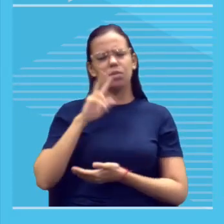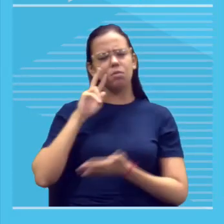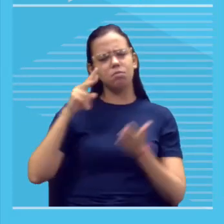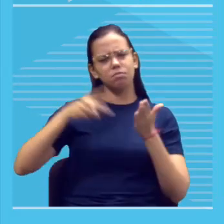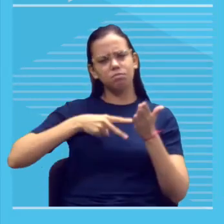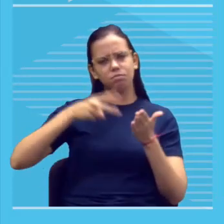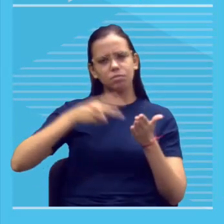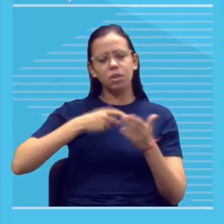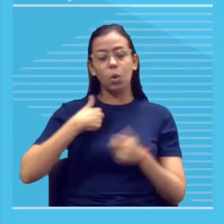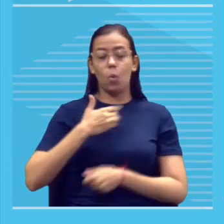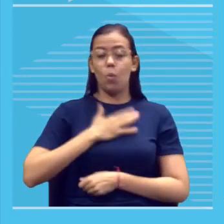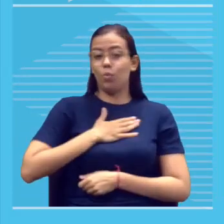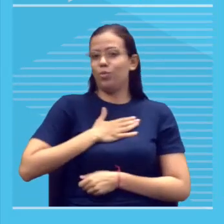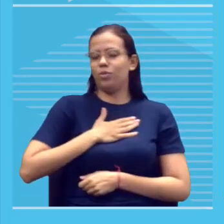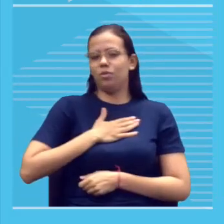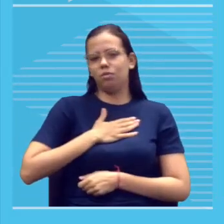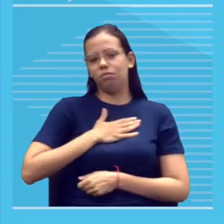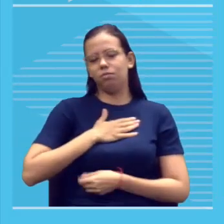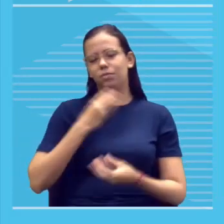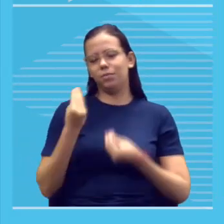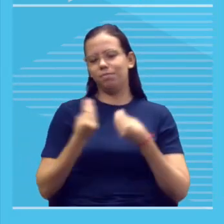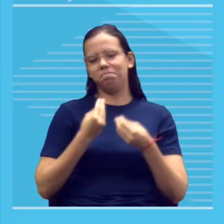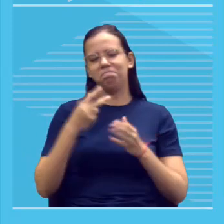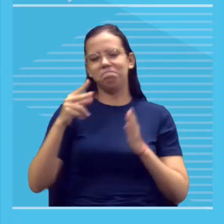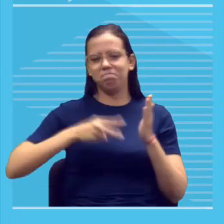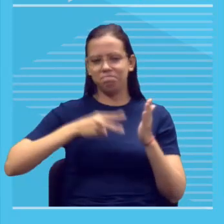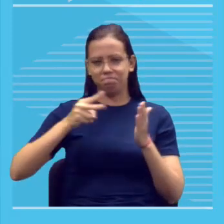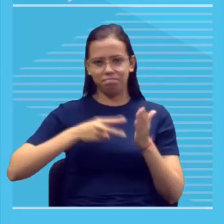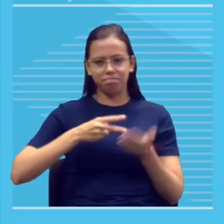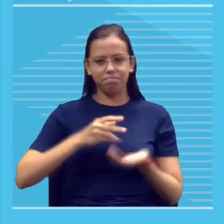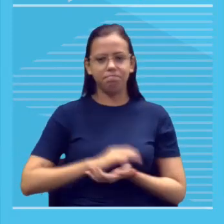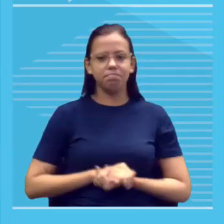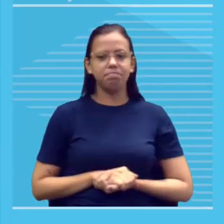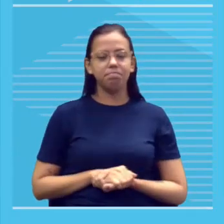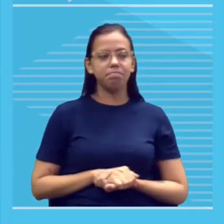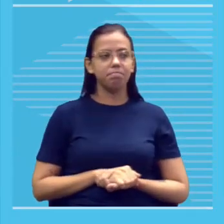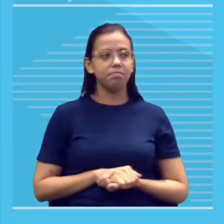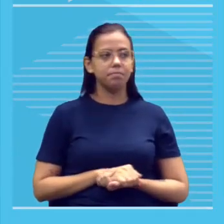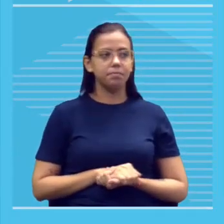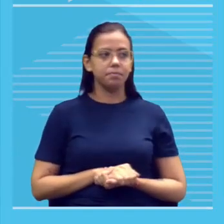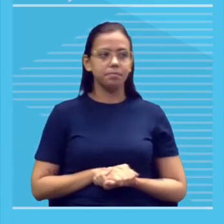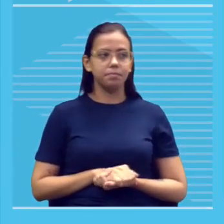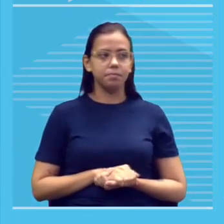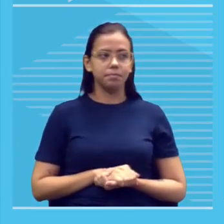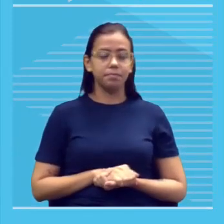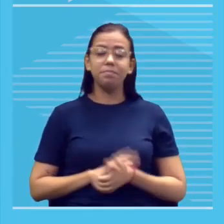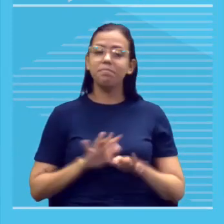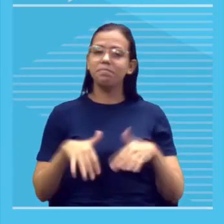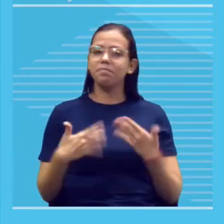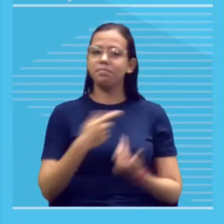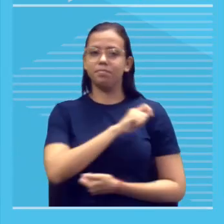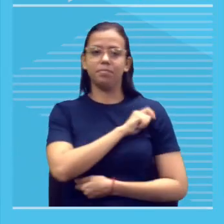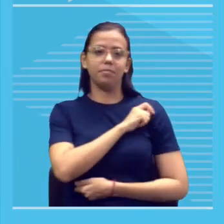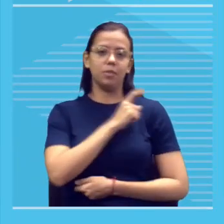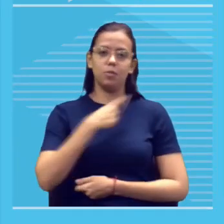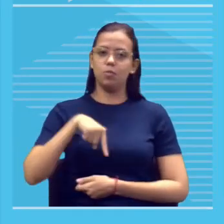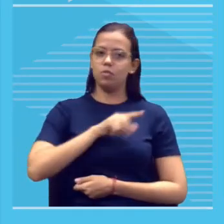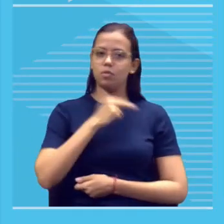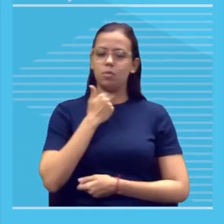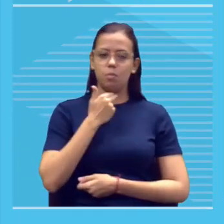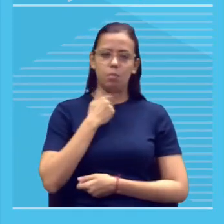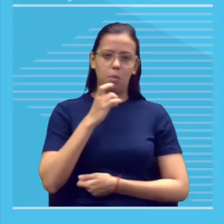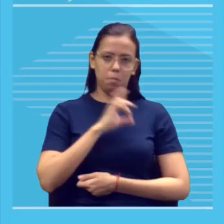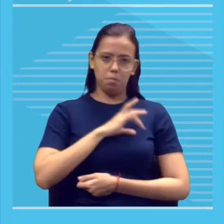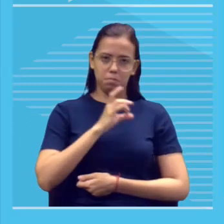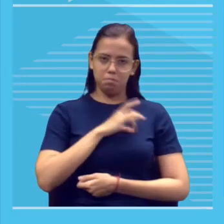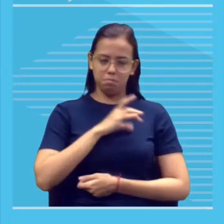16 anos e gostei muito da Leitura está bem turma não tenham medo de ler não tenham